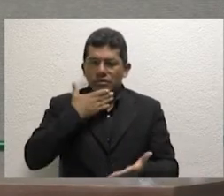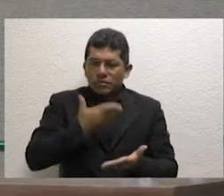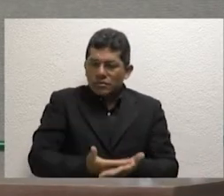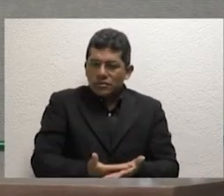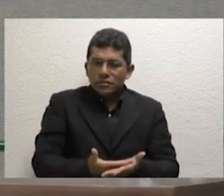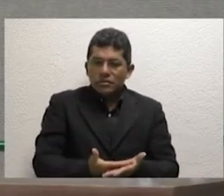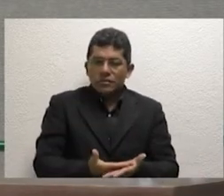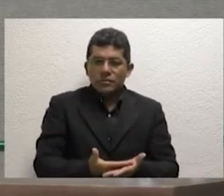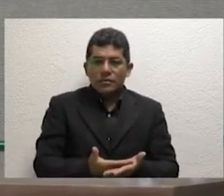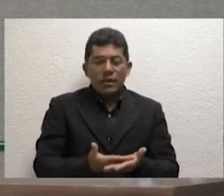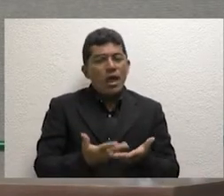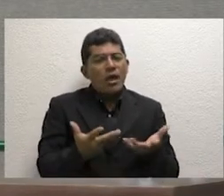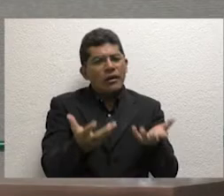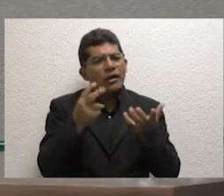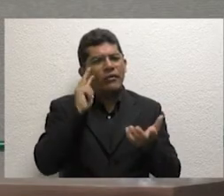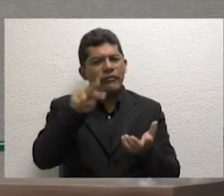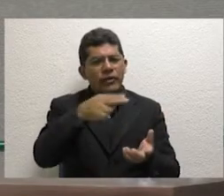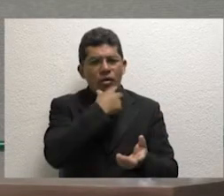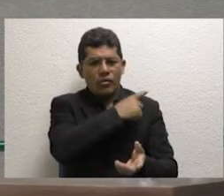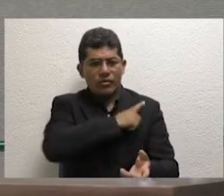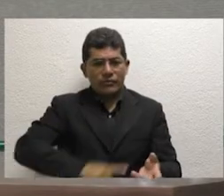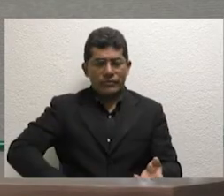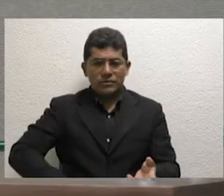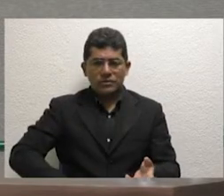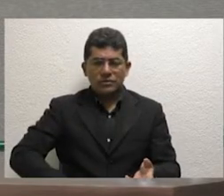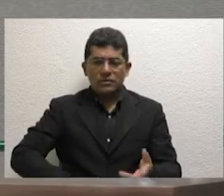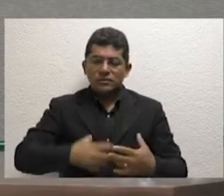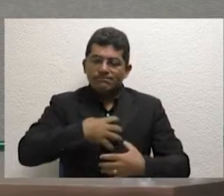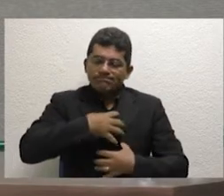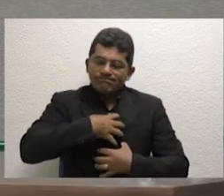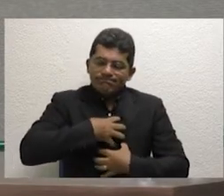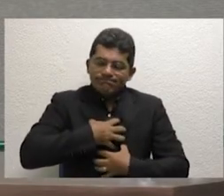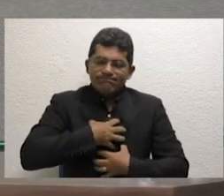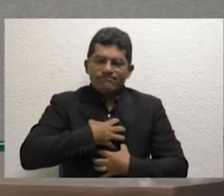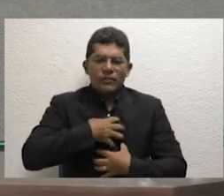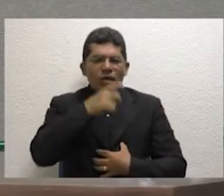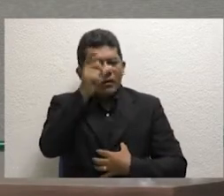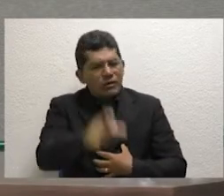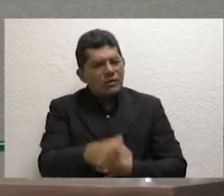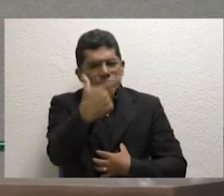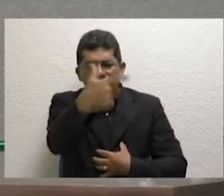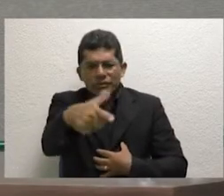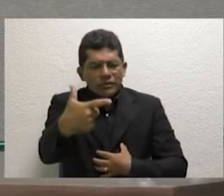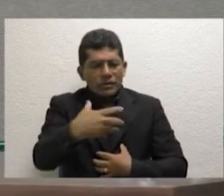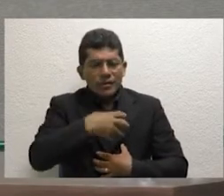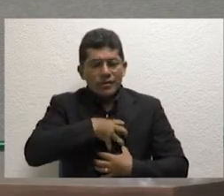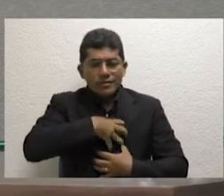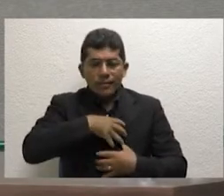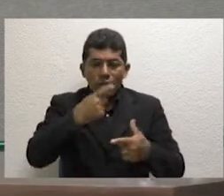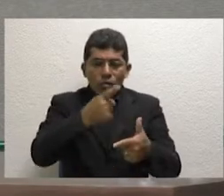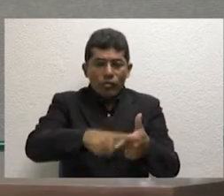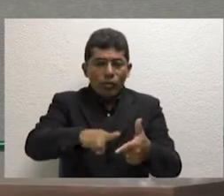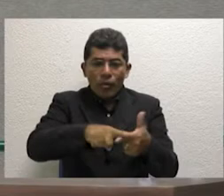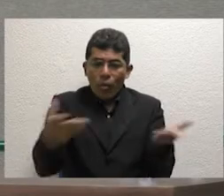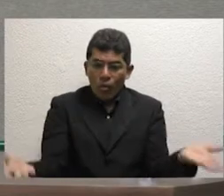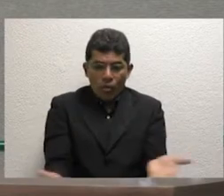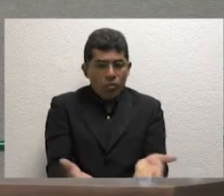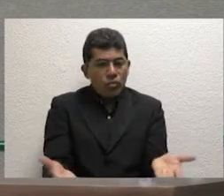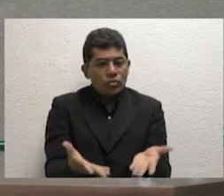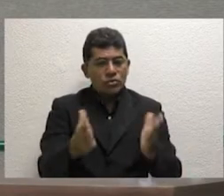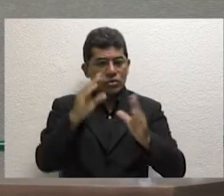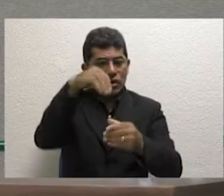um governador sensível, deputado Augusto, aos problemas de hoje dos hospitais.